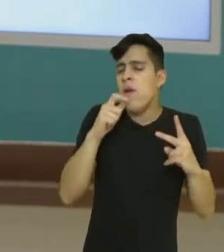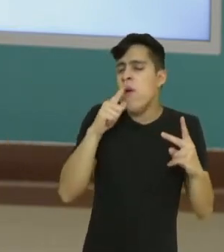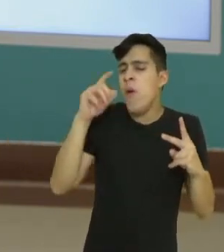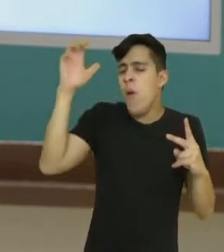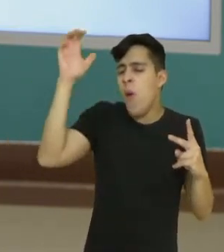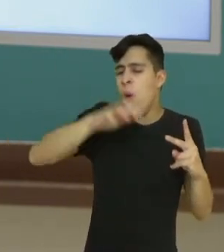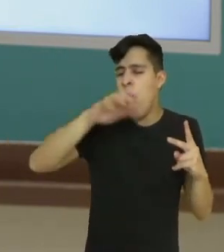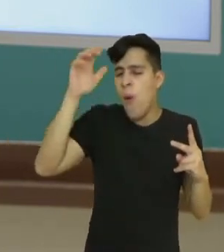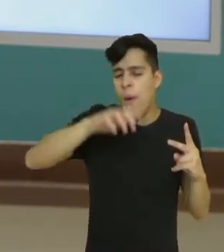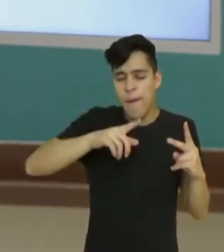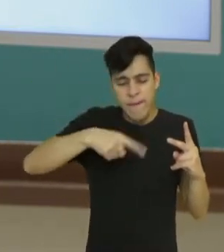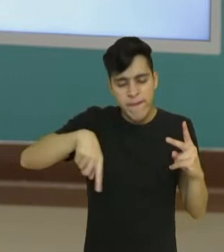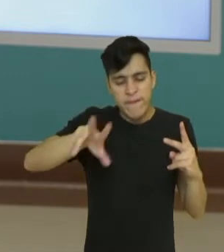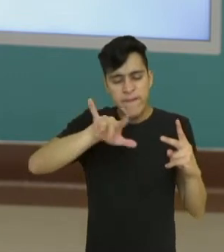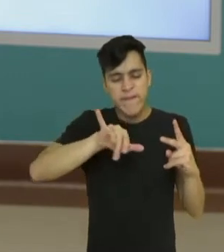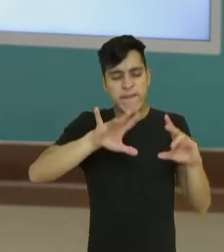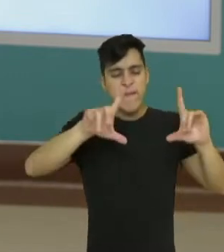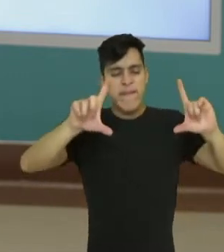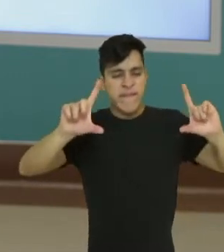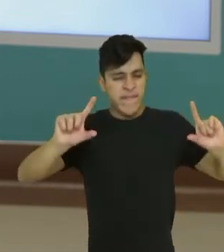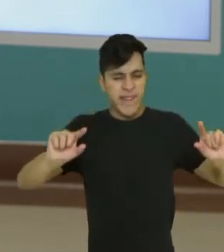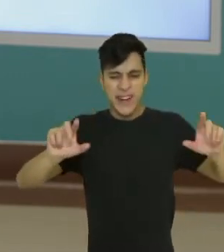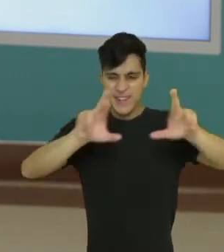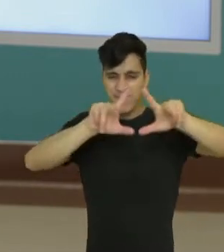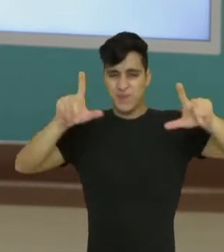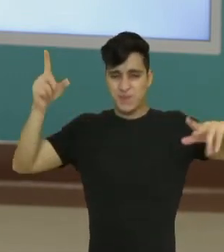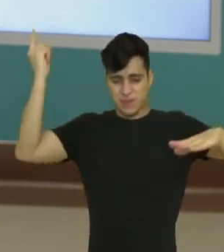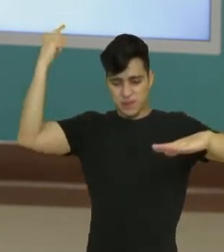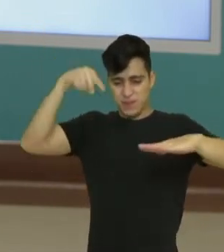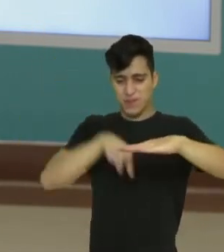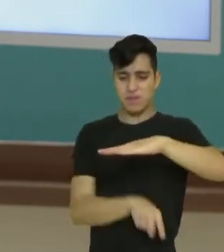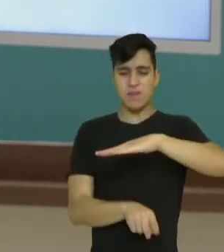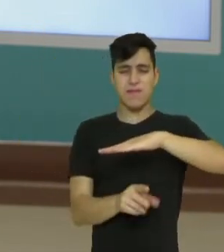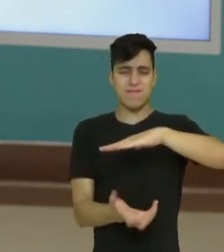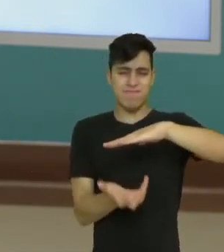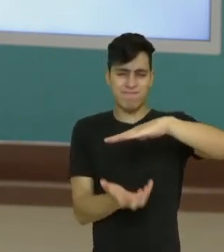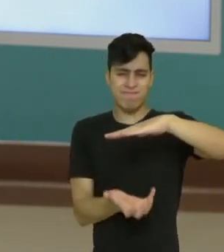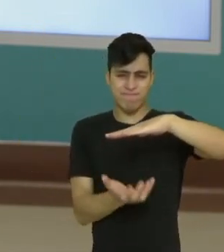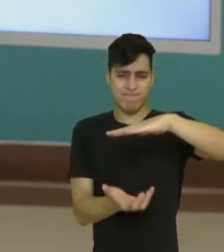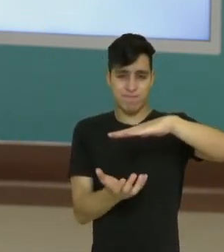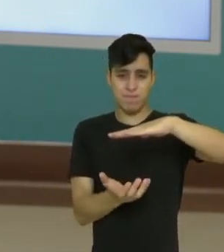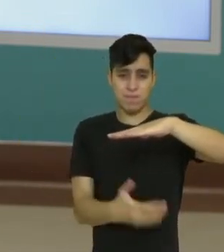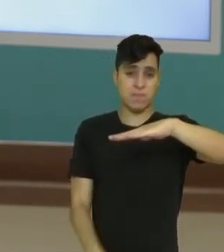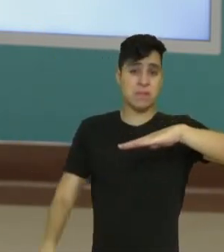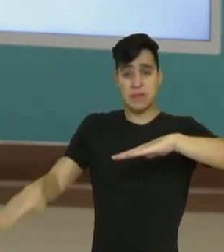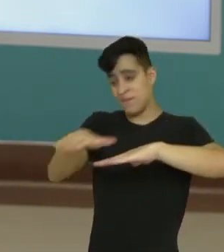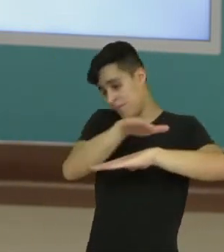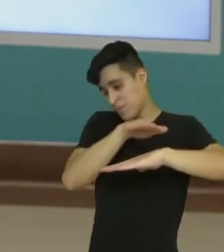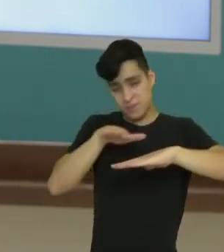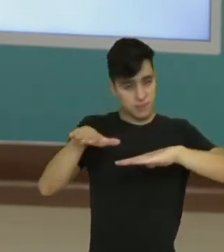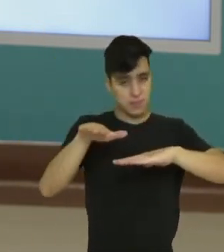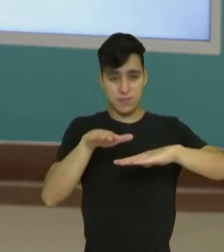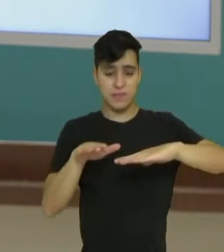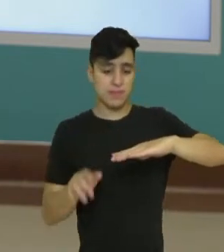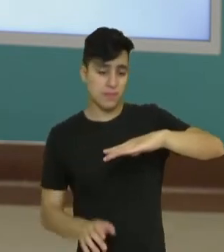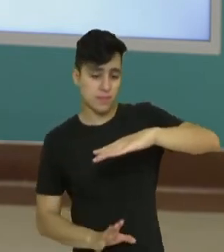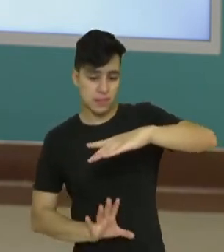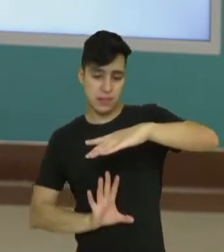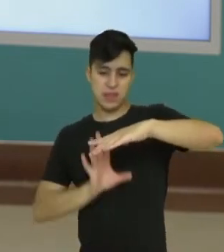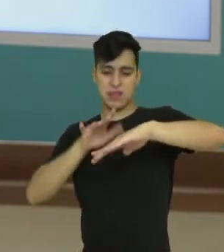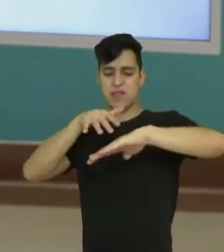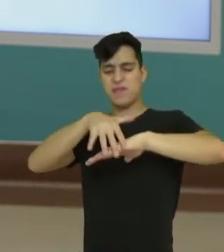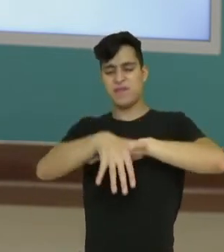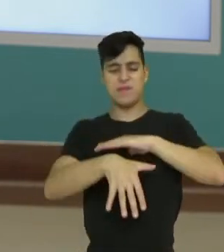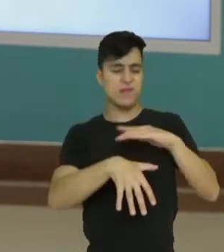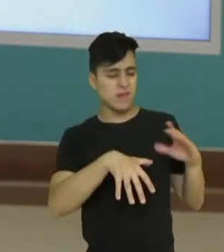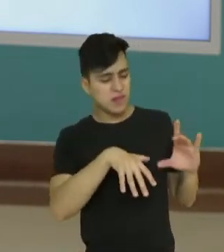chuva, então a temperatura é diferente que do interior do planeta. Então vai começar a resfriar esse